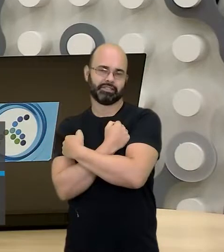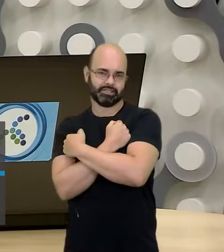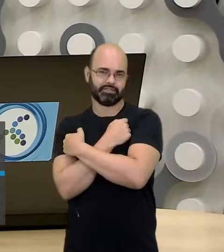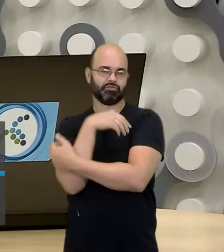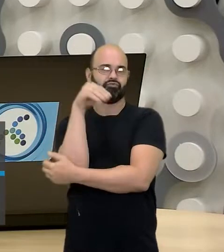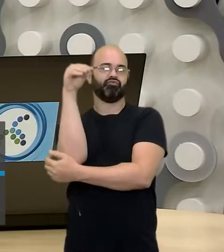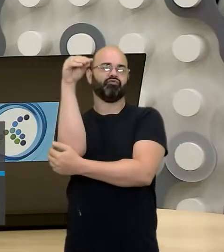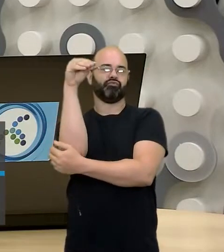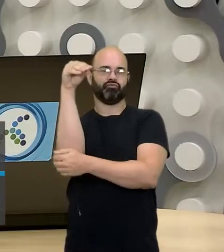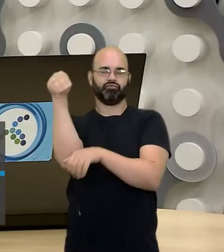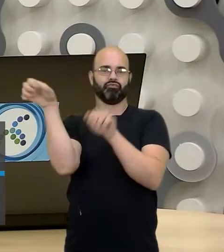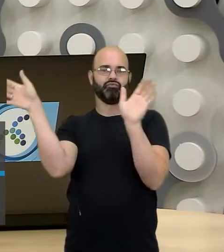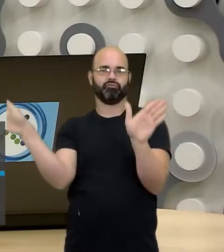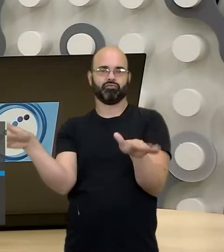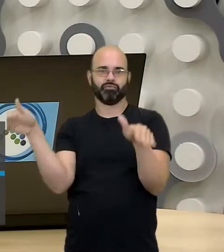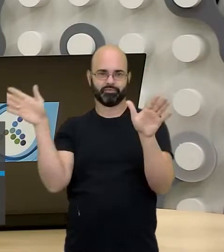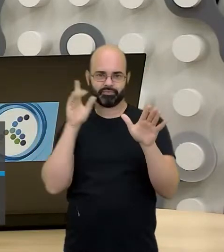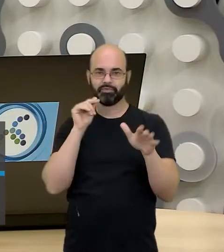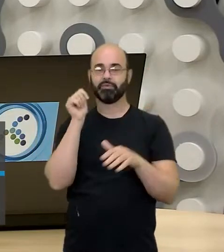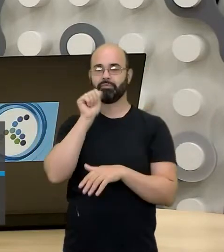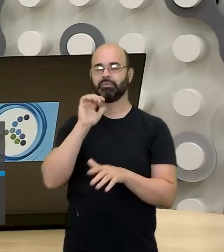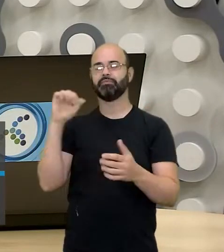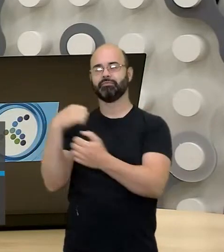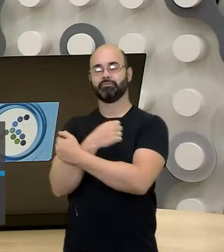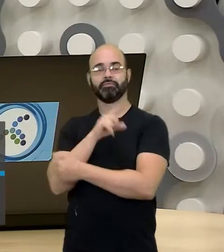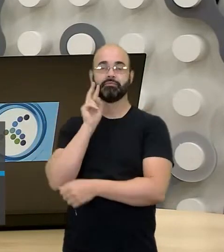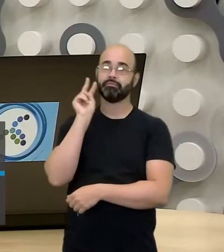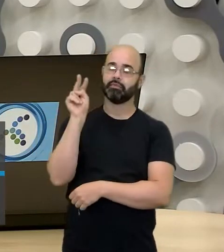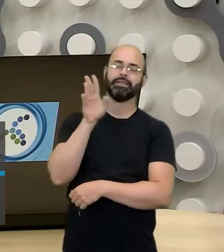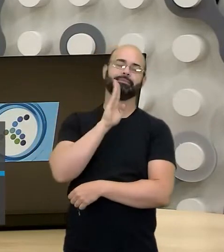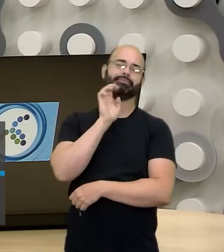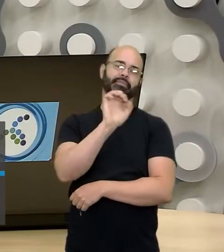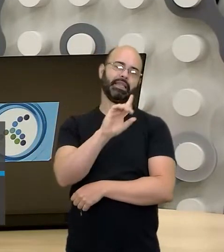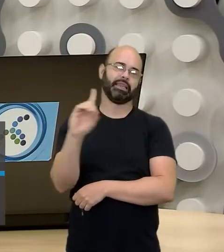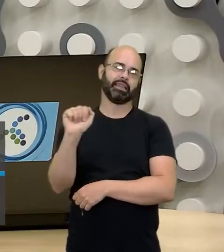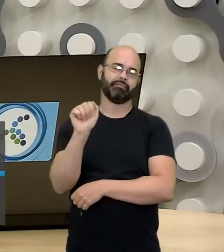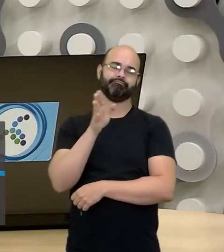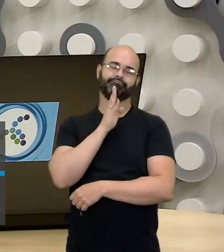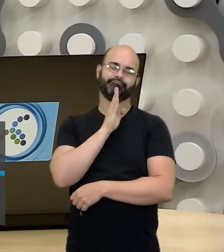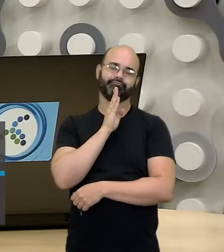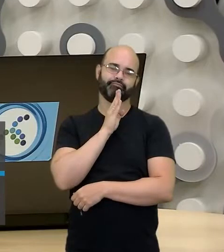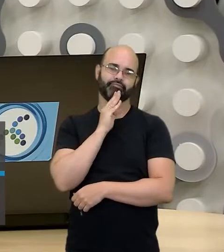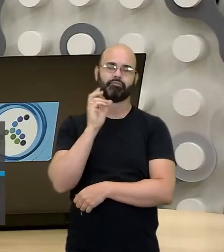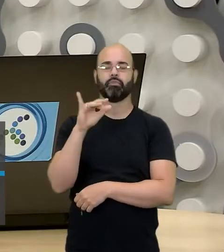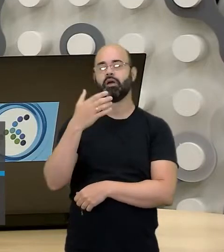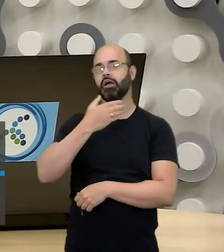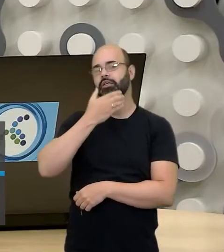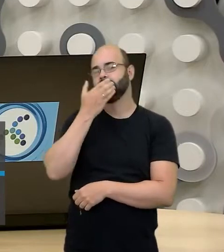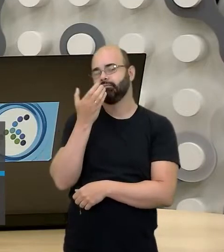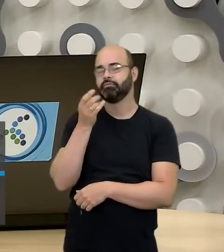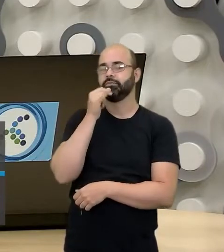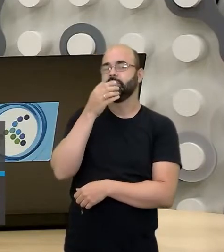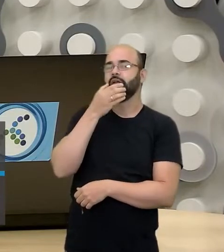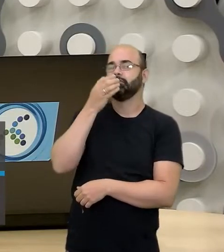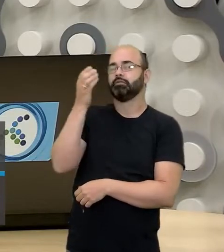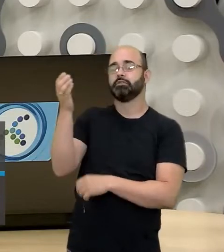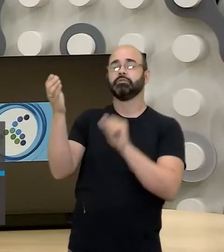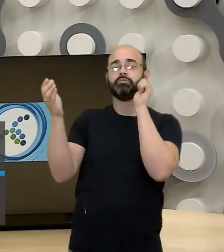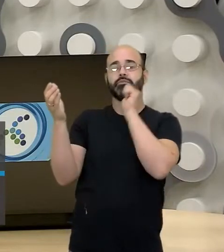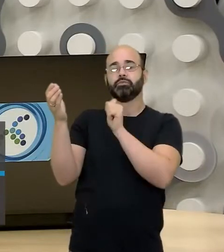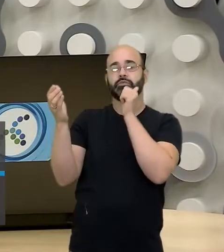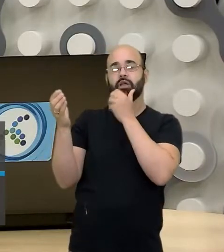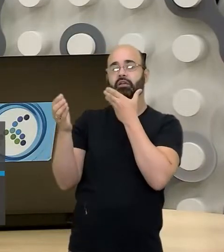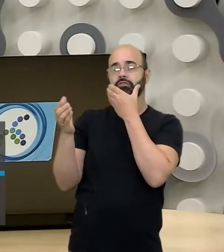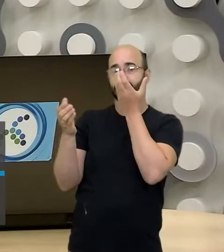gente consegue fazer essas relações, né? Então, você vê uma maçã, uma escultura que tem uma moça segurando uma